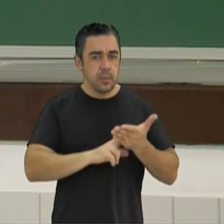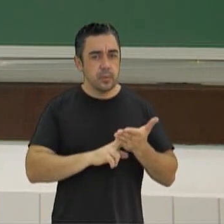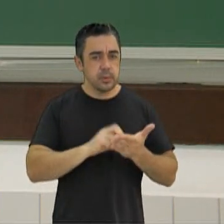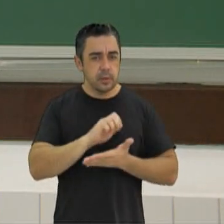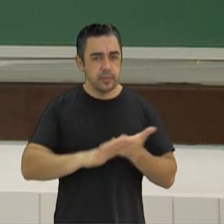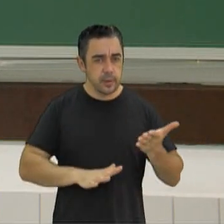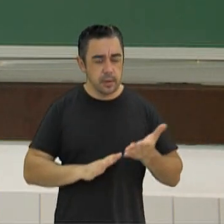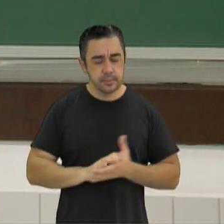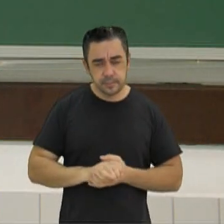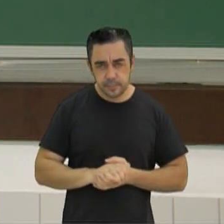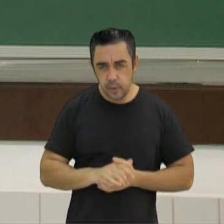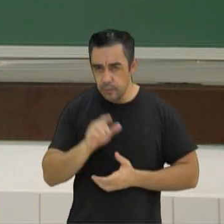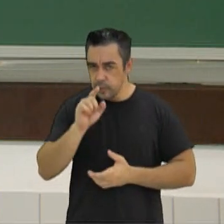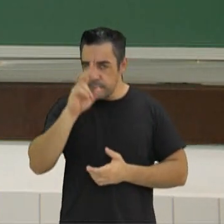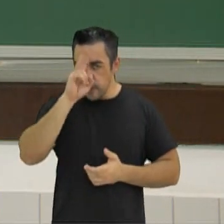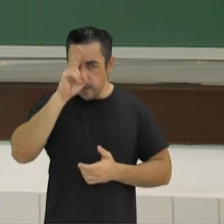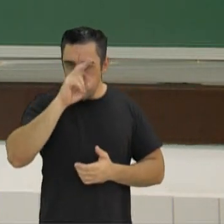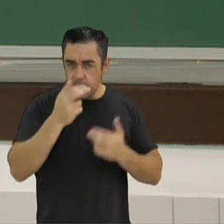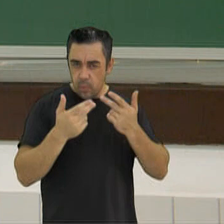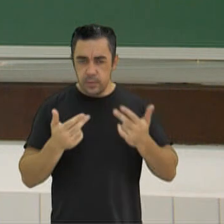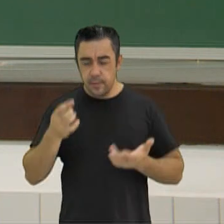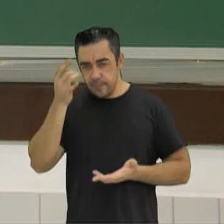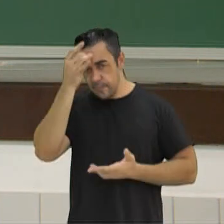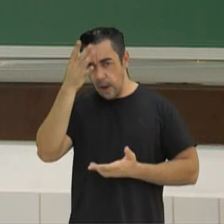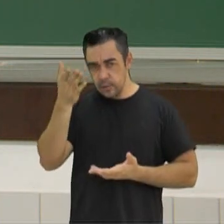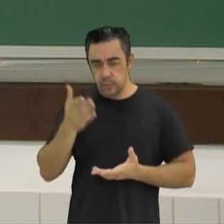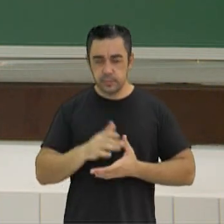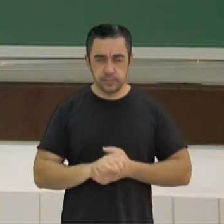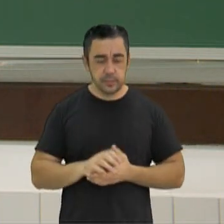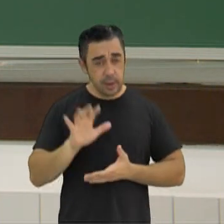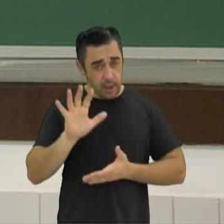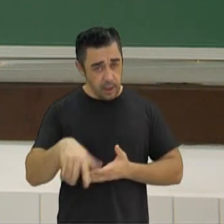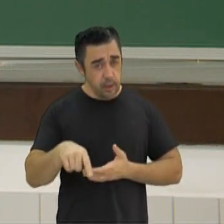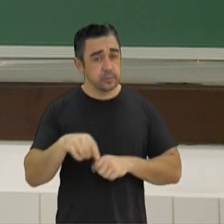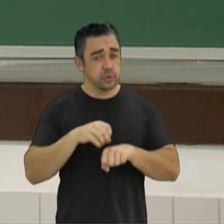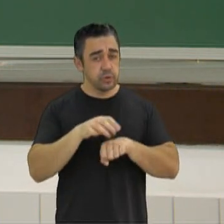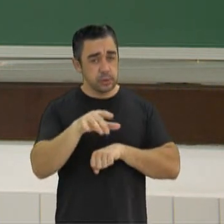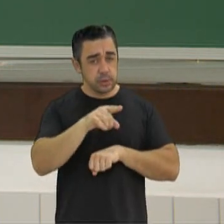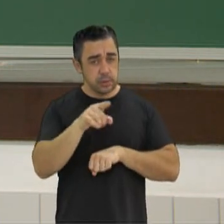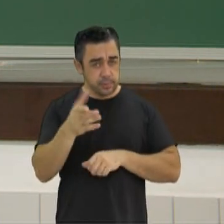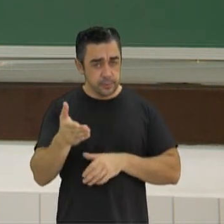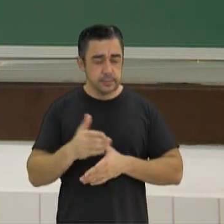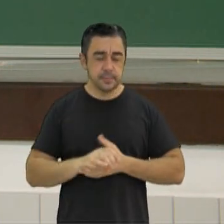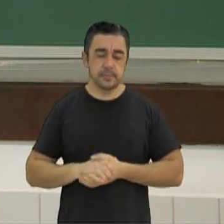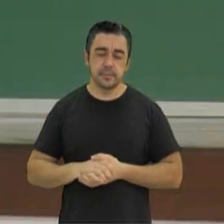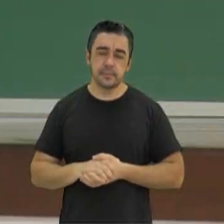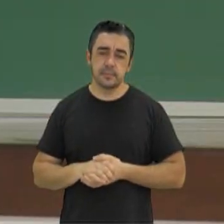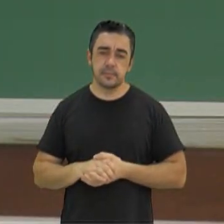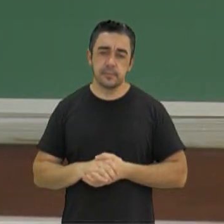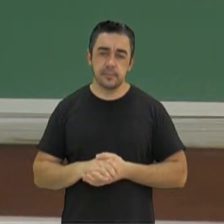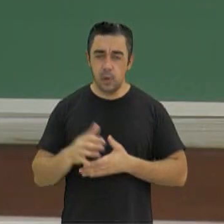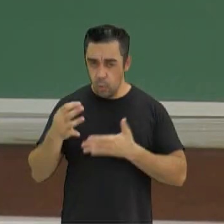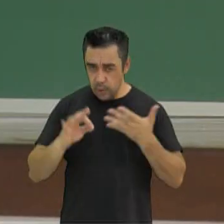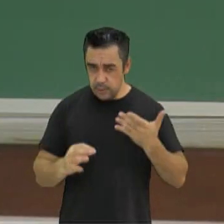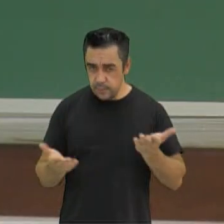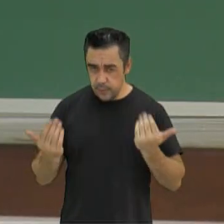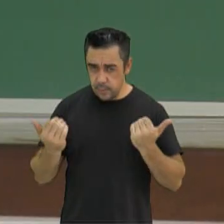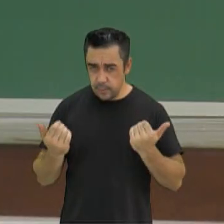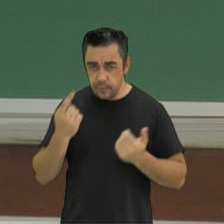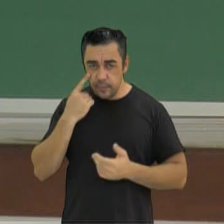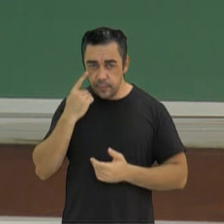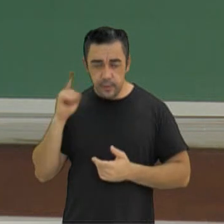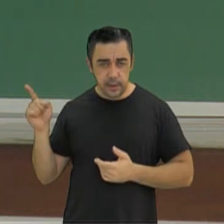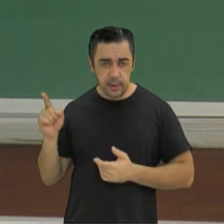exercícios. Você vai lembrar de coisas com muita facilidade. Essa é a dica do professor, tá? Vamos para a correção então? Vamos ver